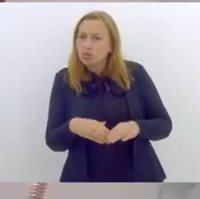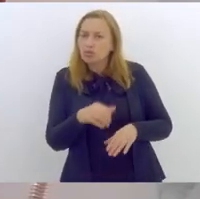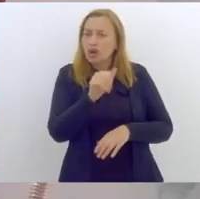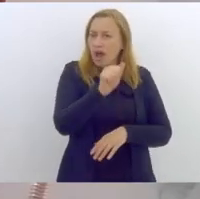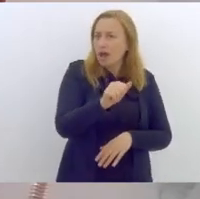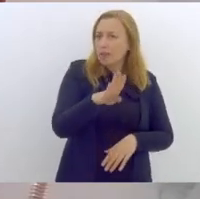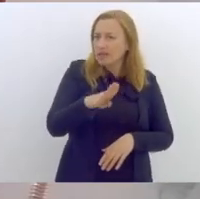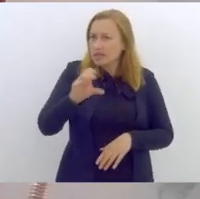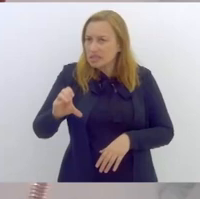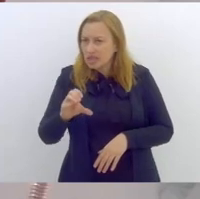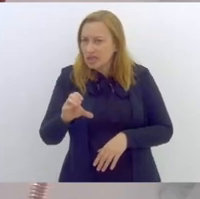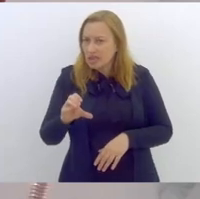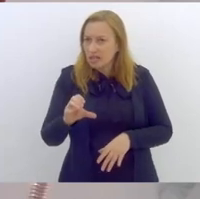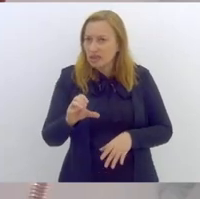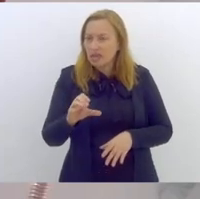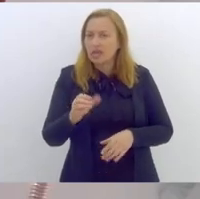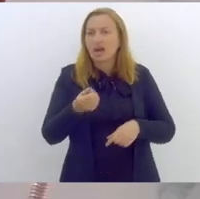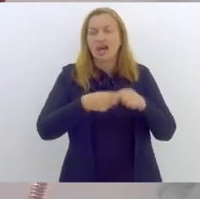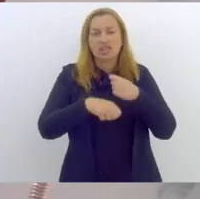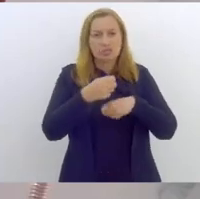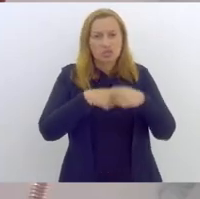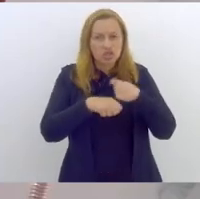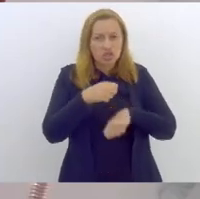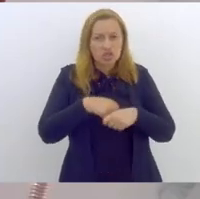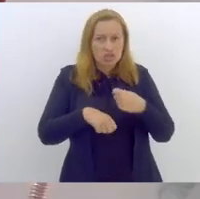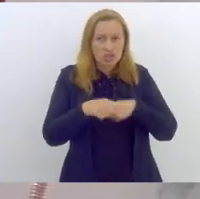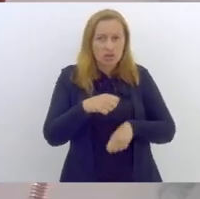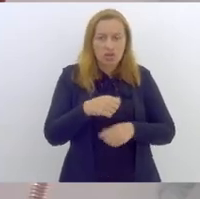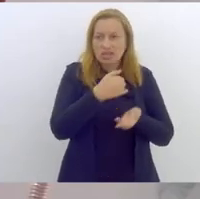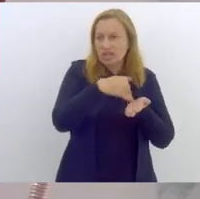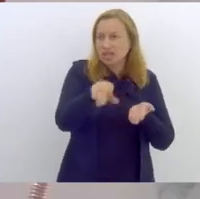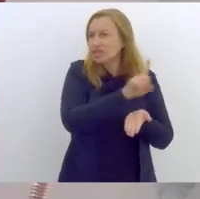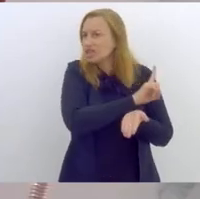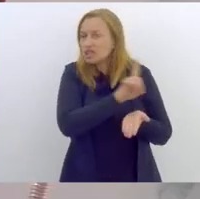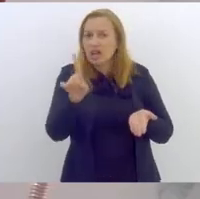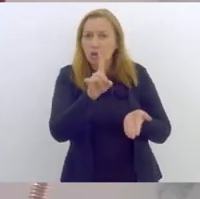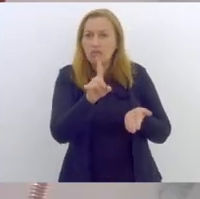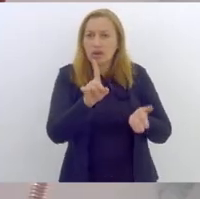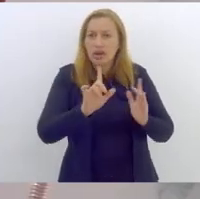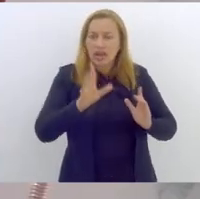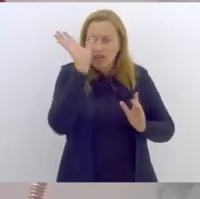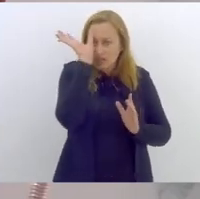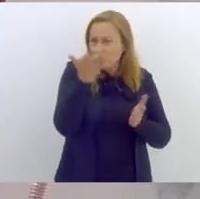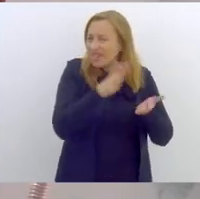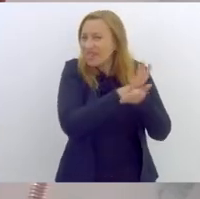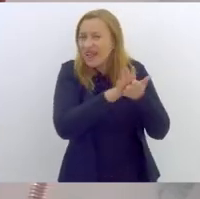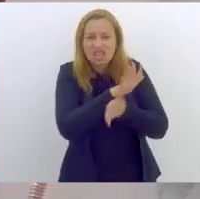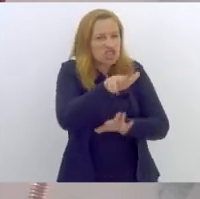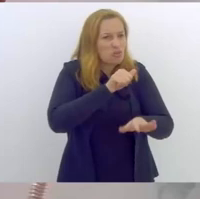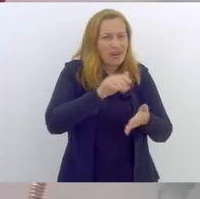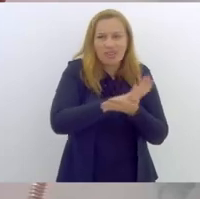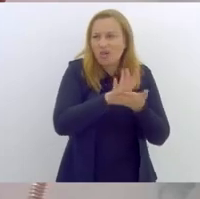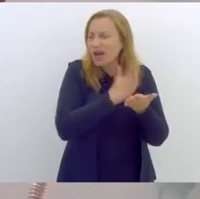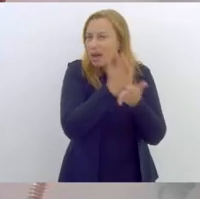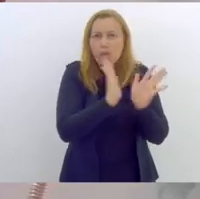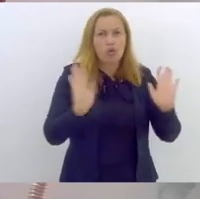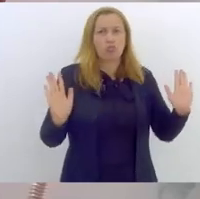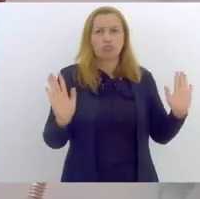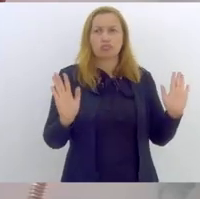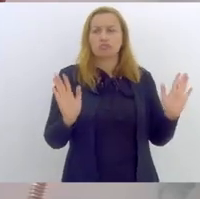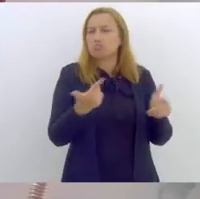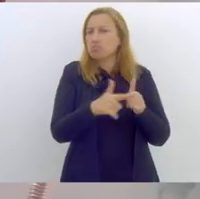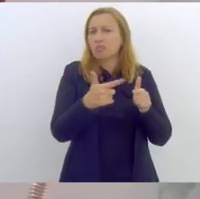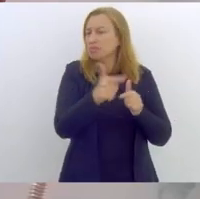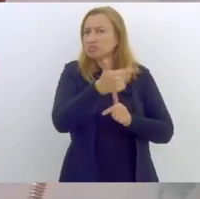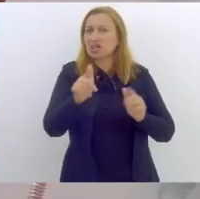por uma decisão de mérito administrativa secretaria não vai mais tocar no assunto e não vai mais chamar ponto Beleza não